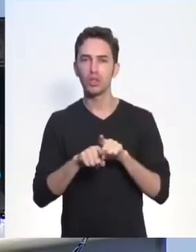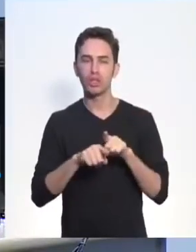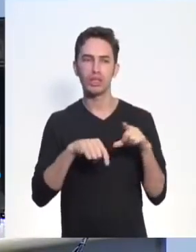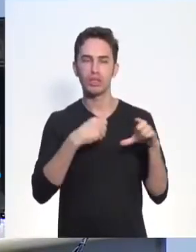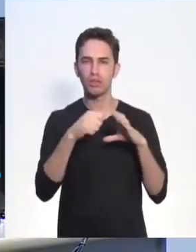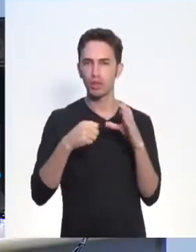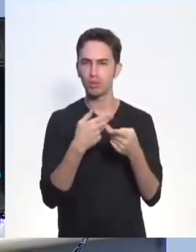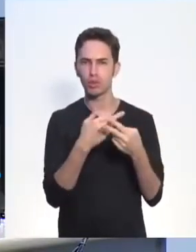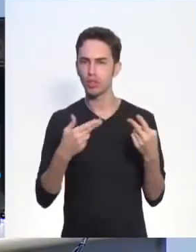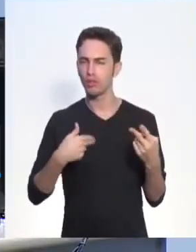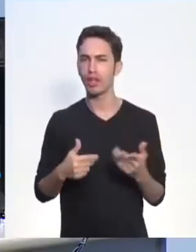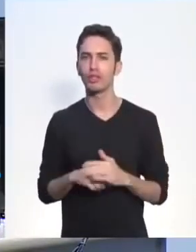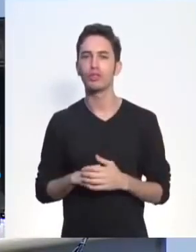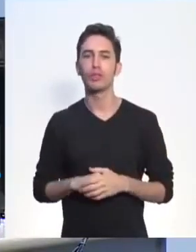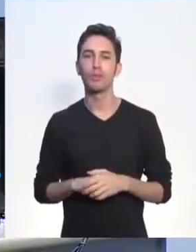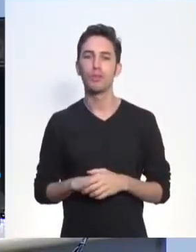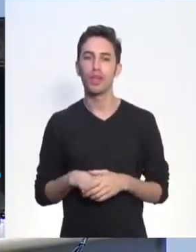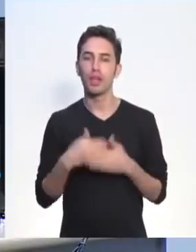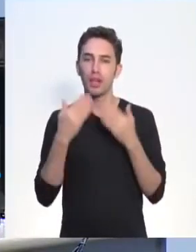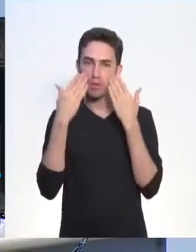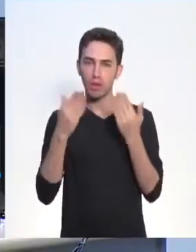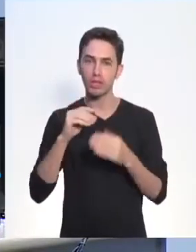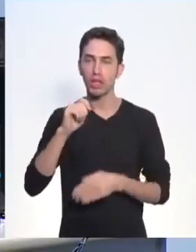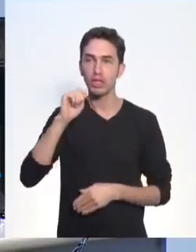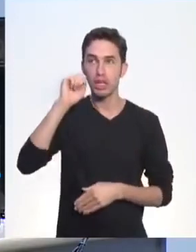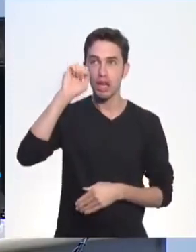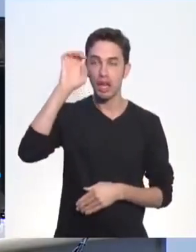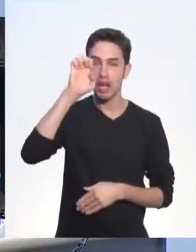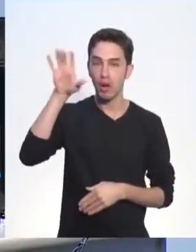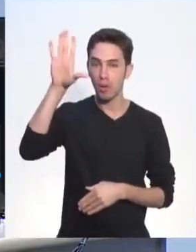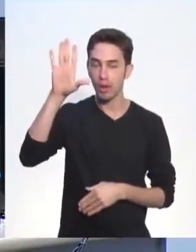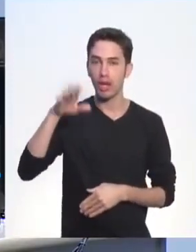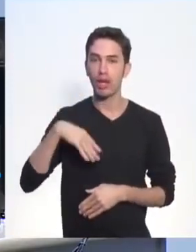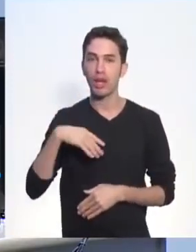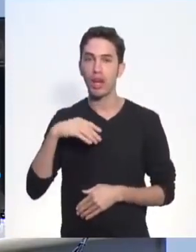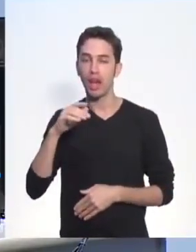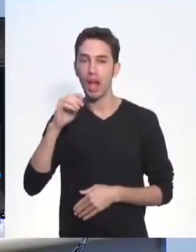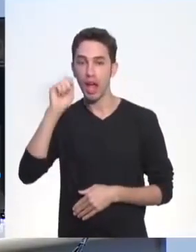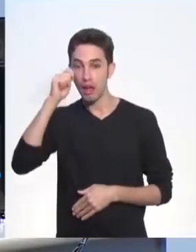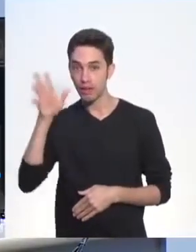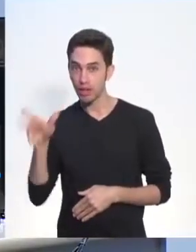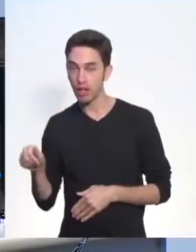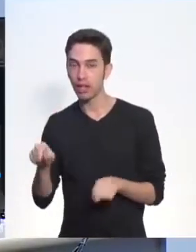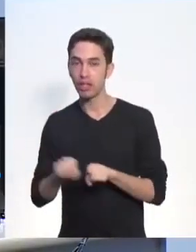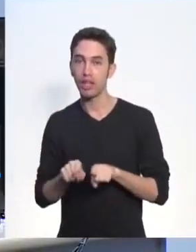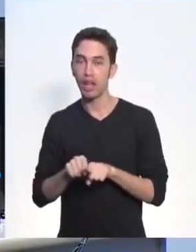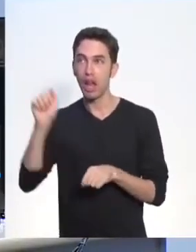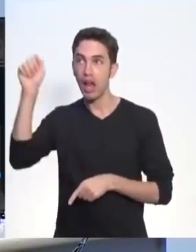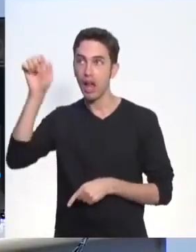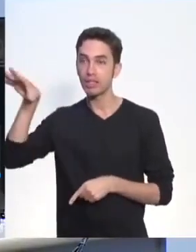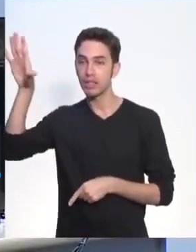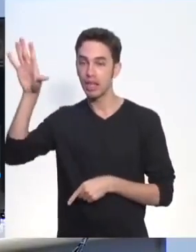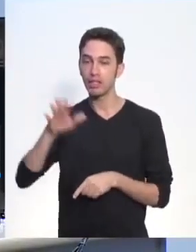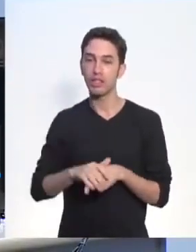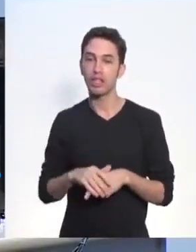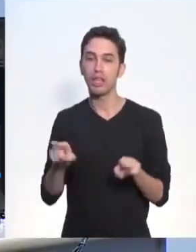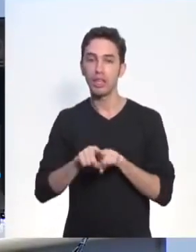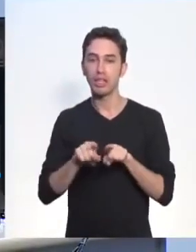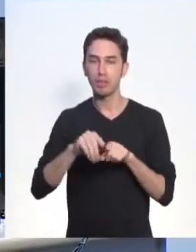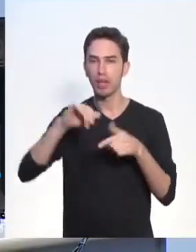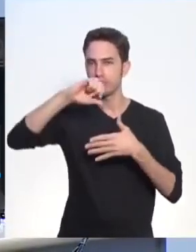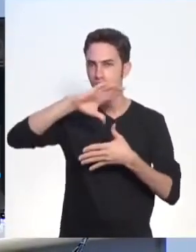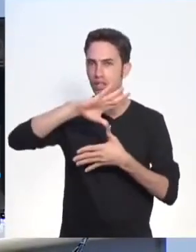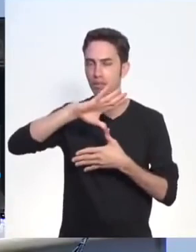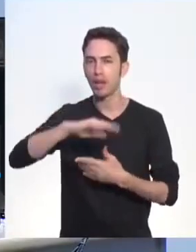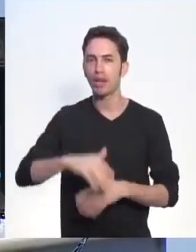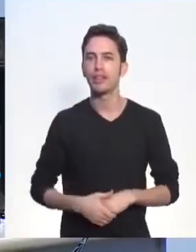e ele abarca a produção europeia, africana, asiática e também das Américas, certo? Então, coloquei as 3 imagens